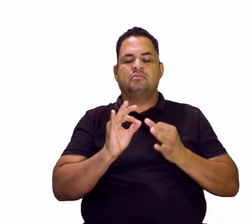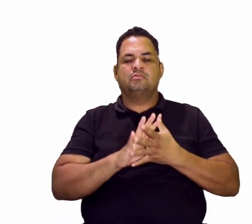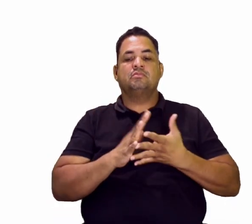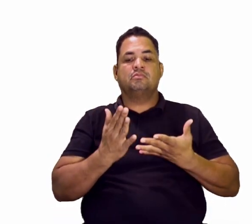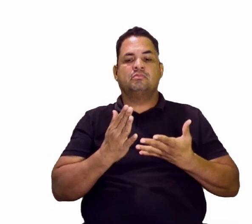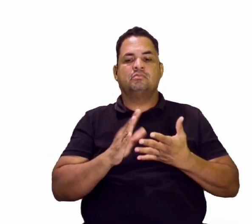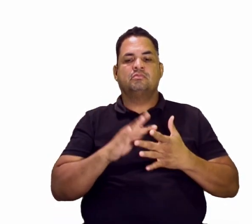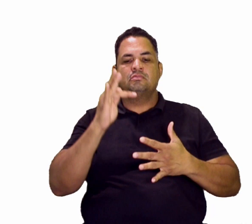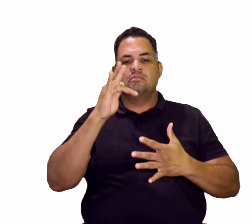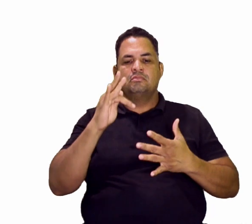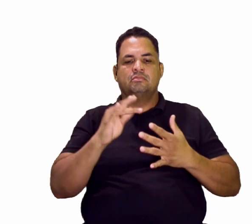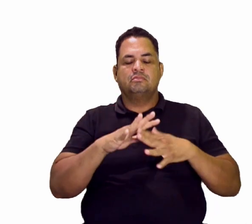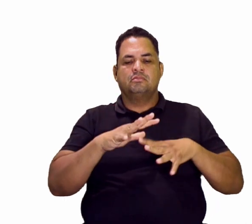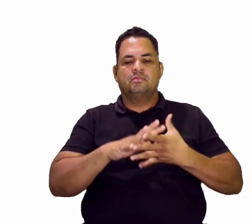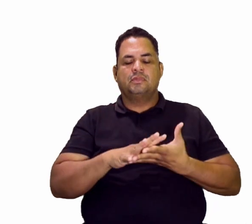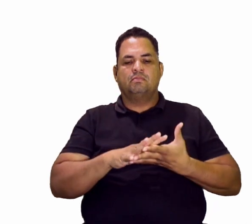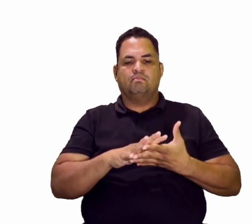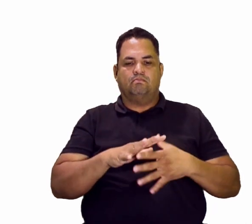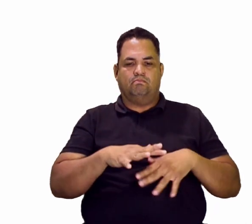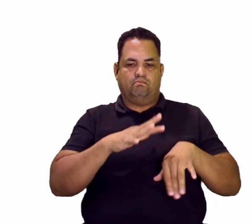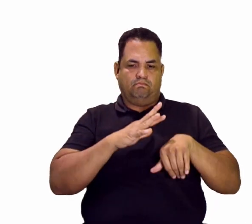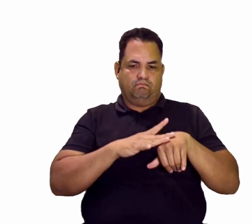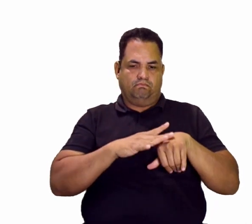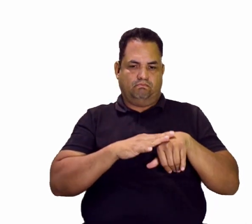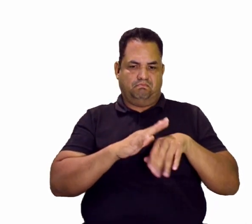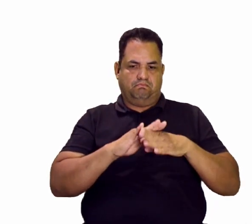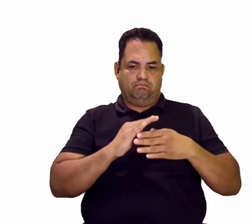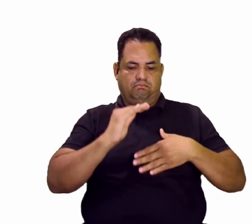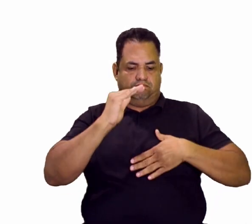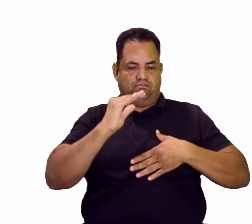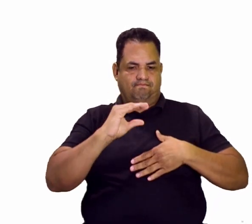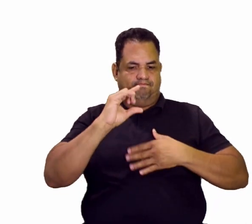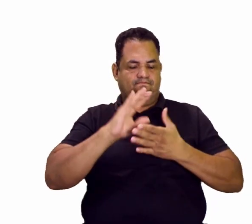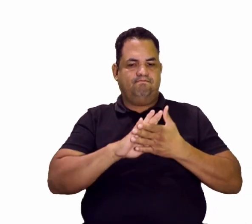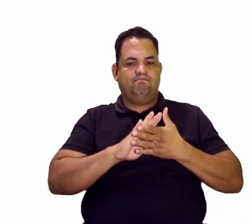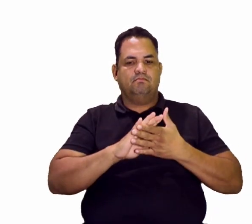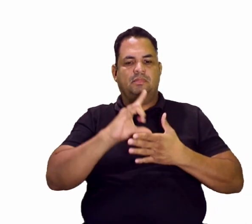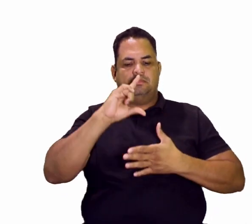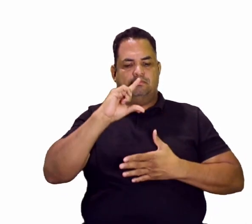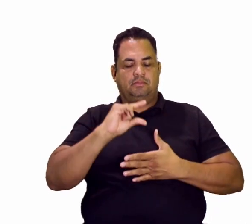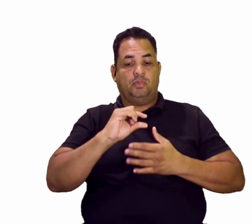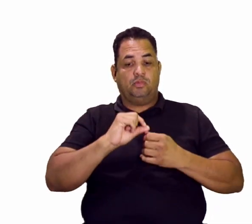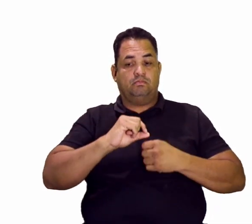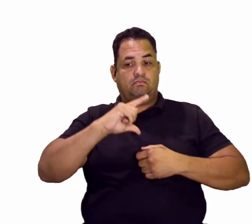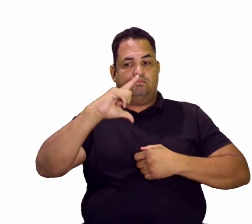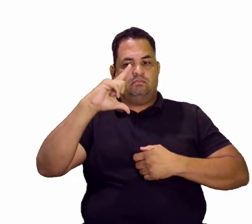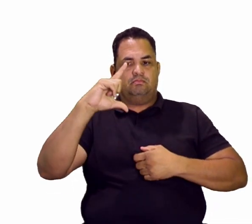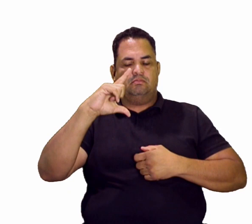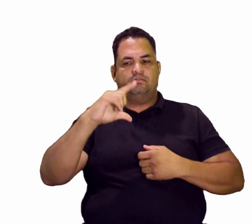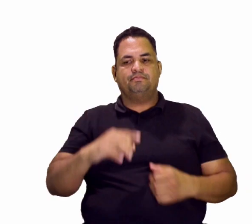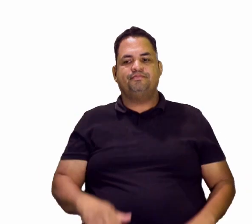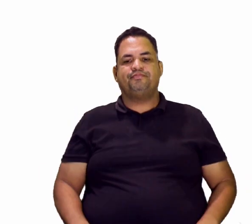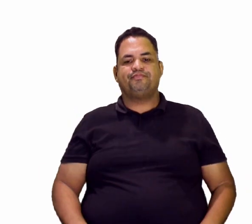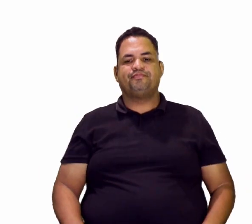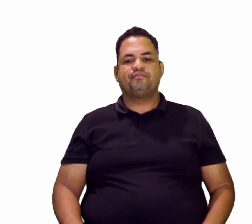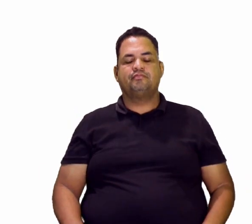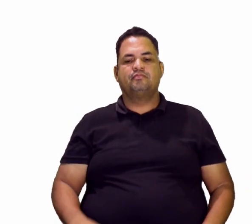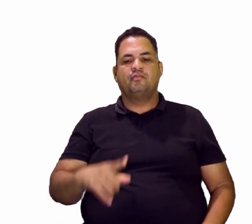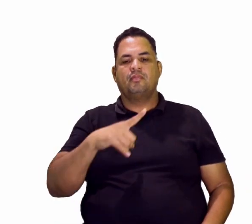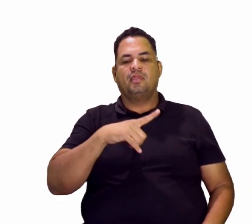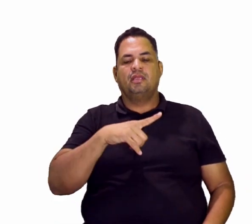forma clássica da doença quanto as formas mais graves. Então é perigoso, né? Então você tem aí